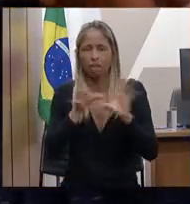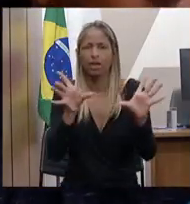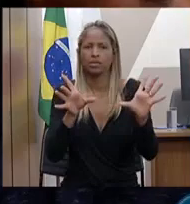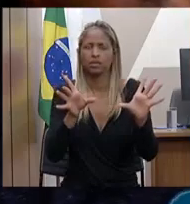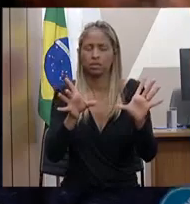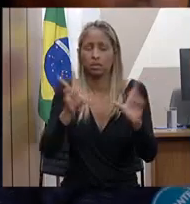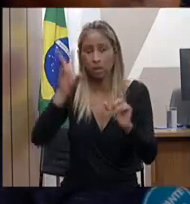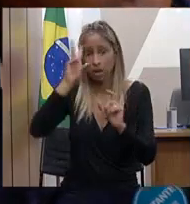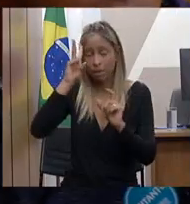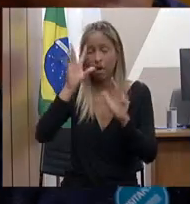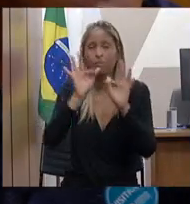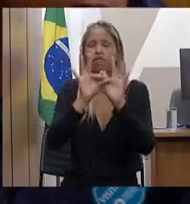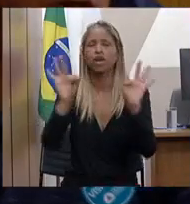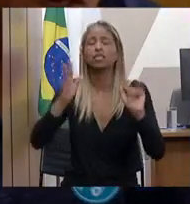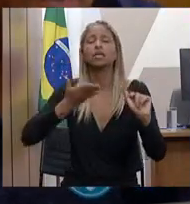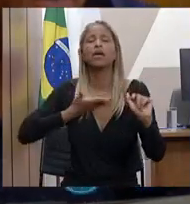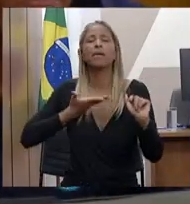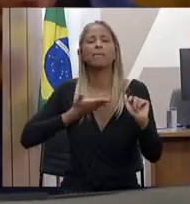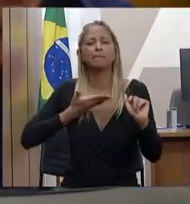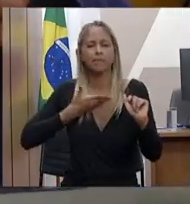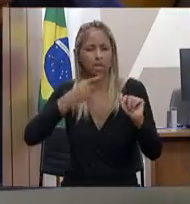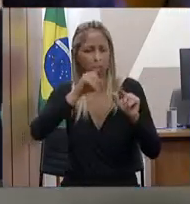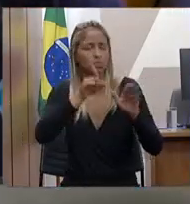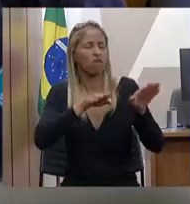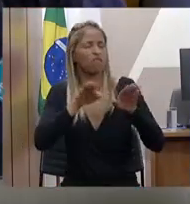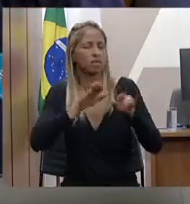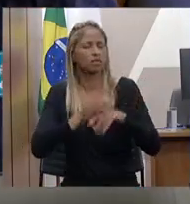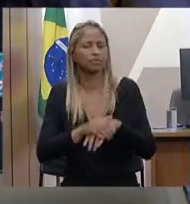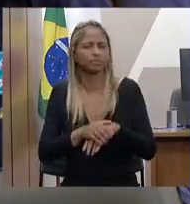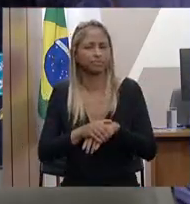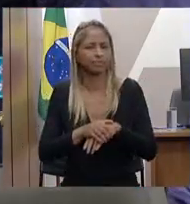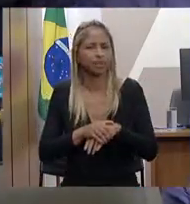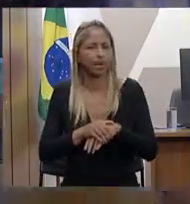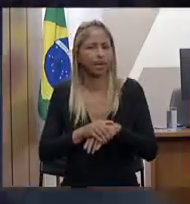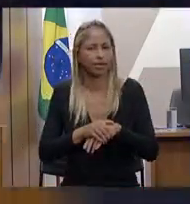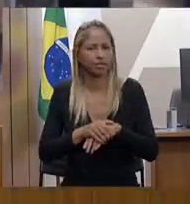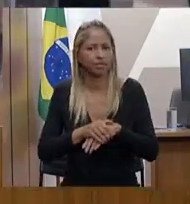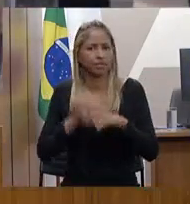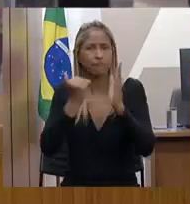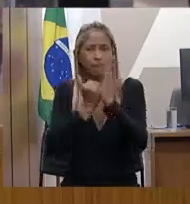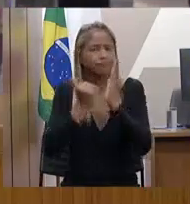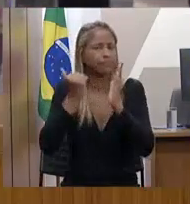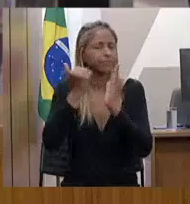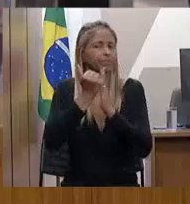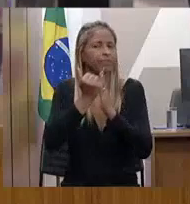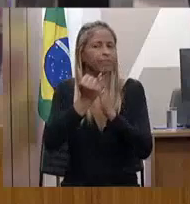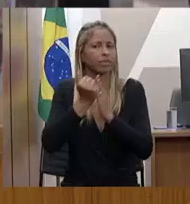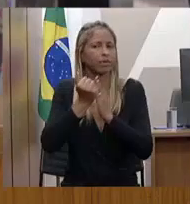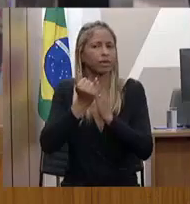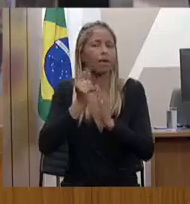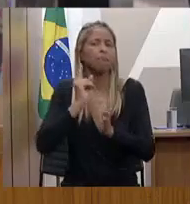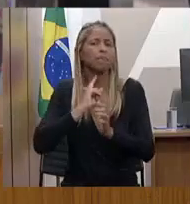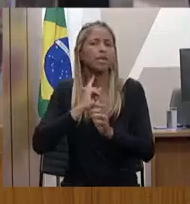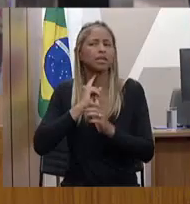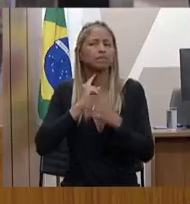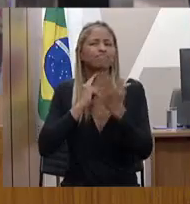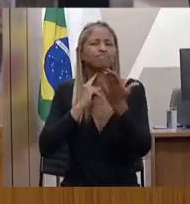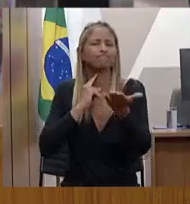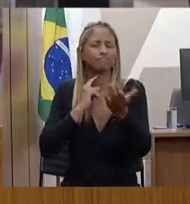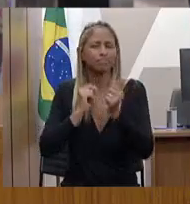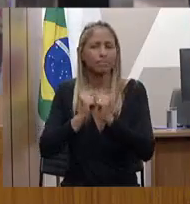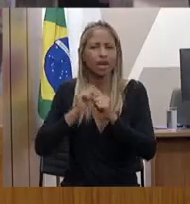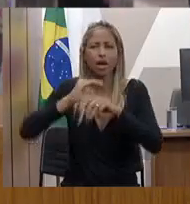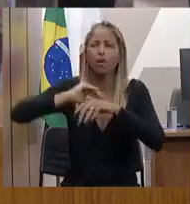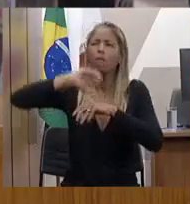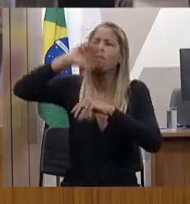Lembrando aqui uma frase um amigo nosso também no movimento pela soberania popular da mineração Minas vai ficar plana as